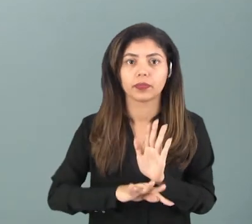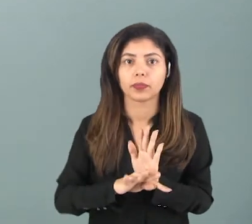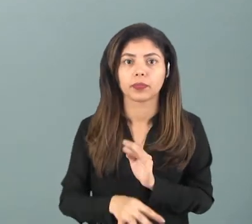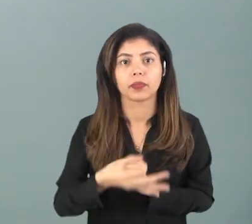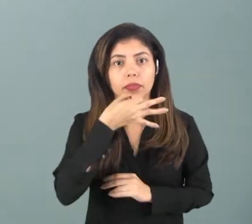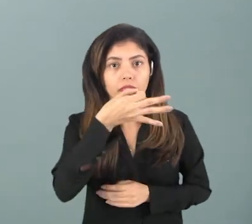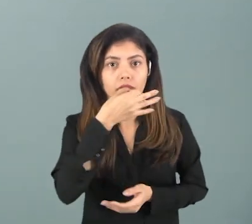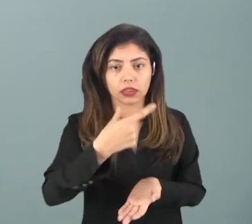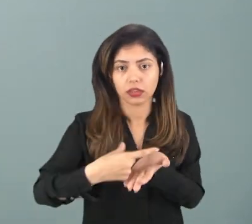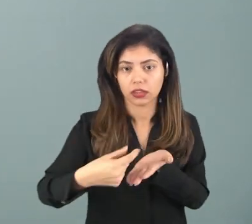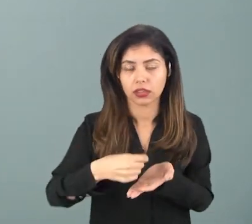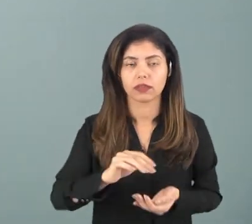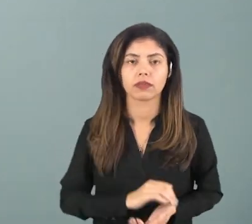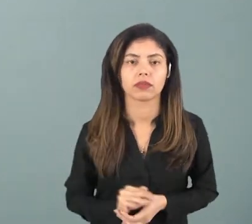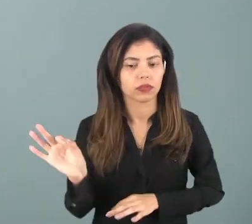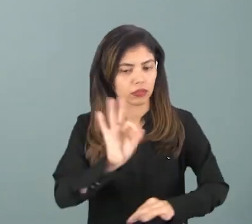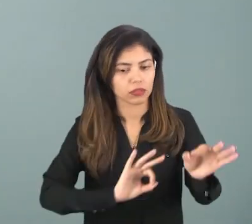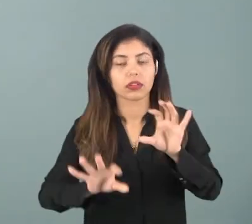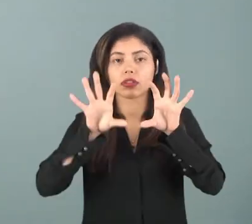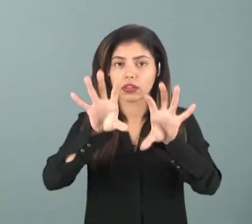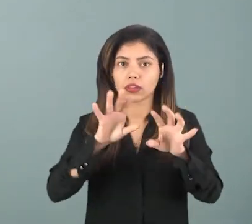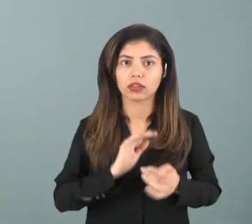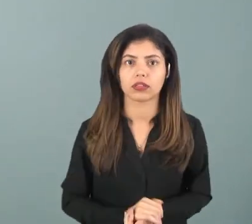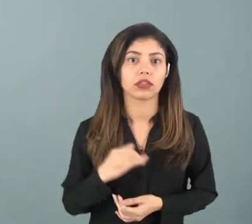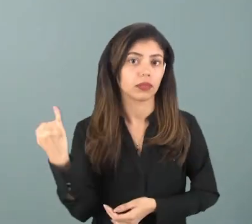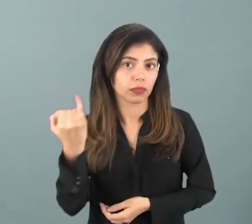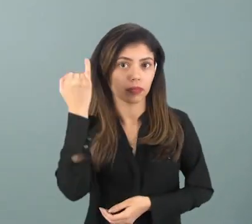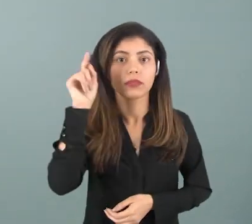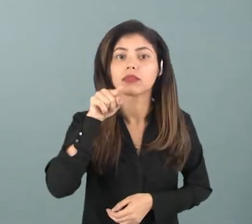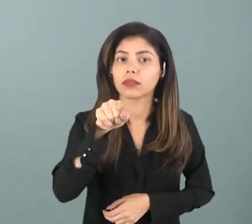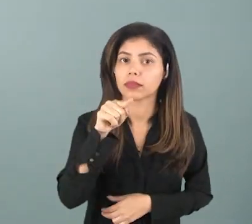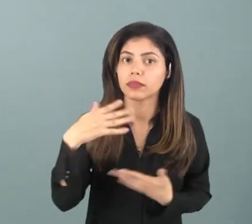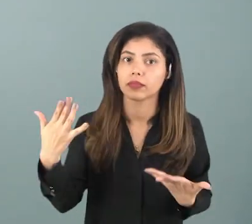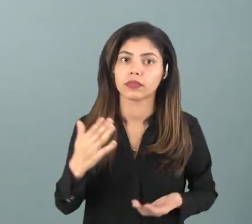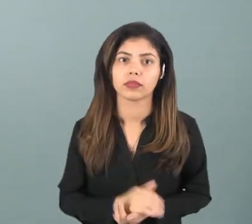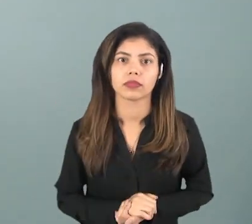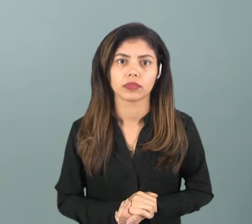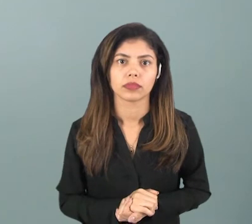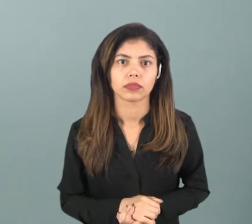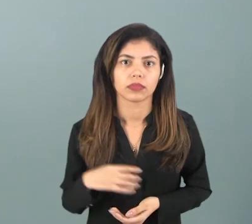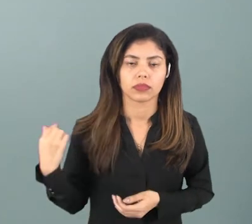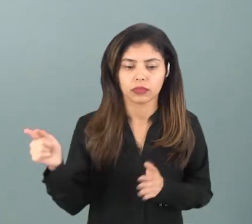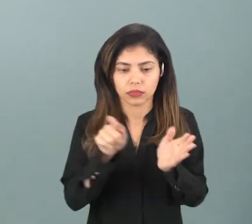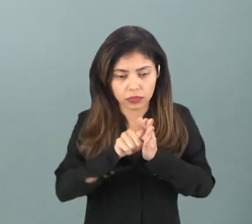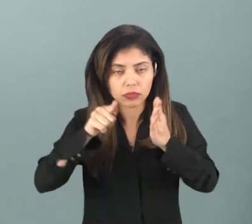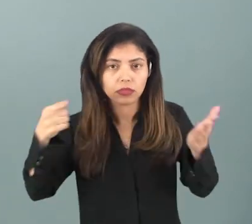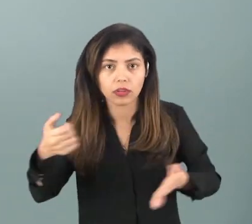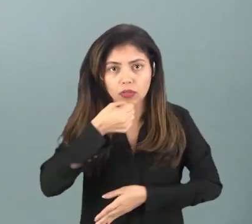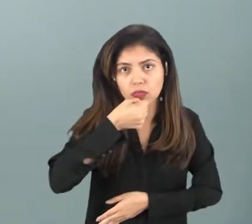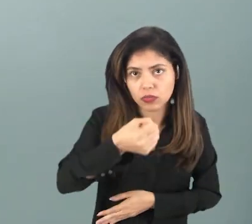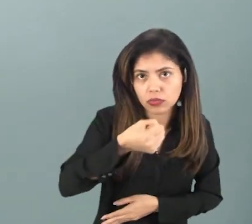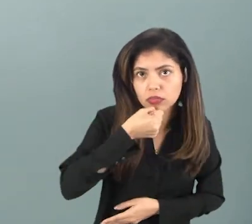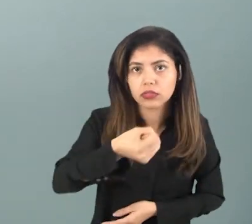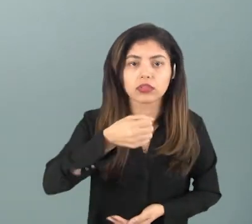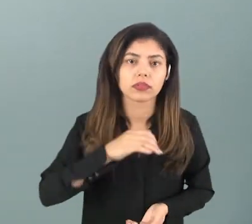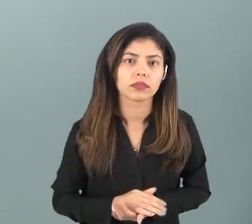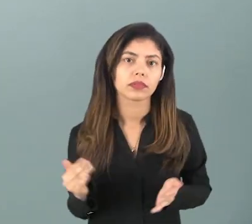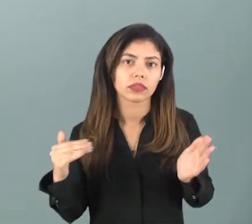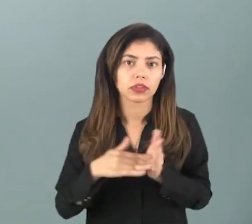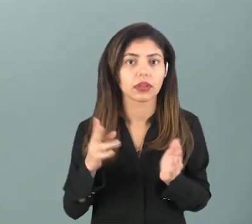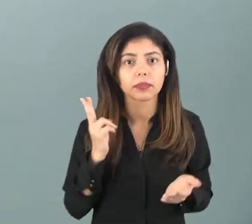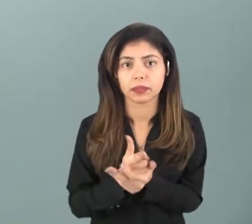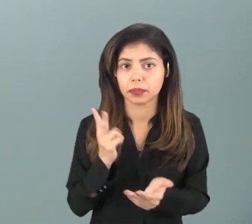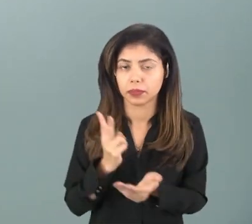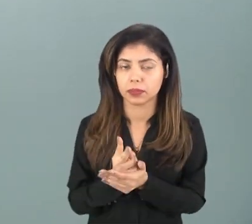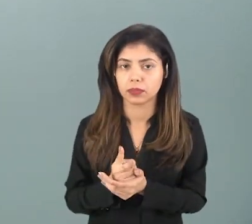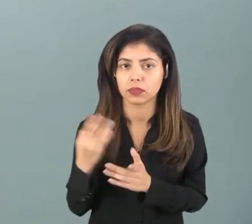opinião, e ele é organizado dessa forma. E a importância dele no meio jornalístico, talvez nos jornais, ou até mesmo quando